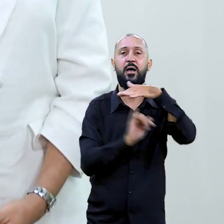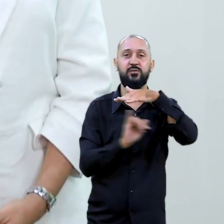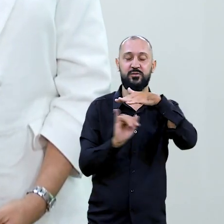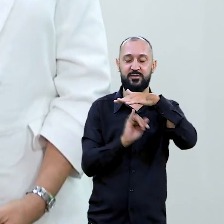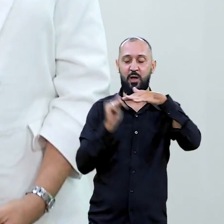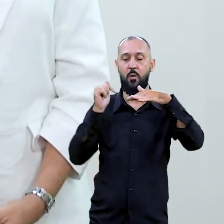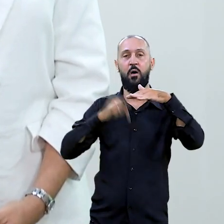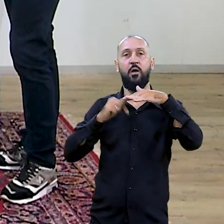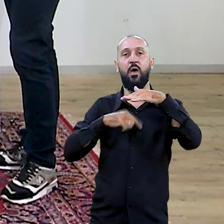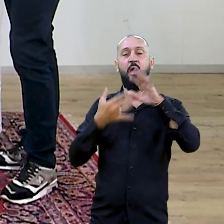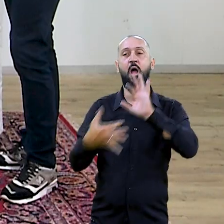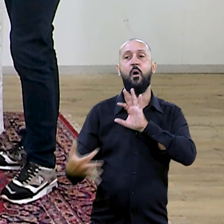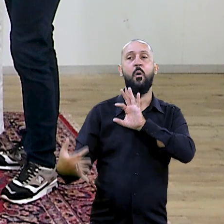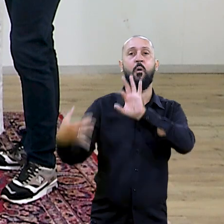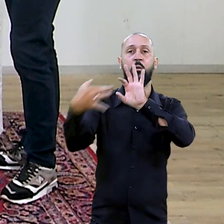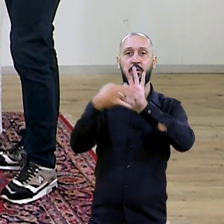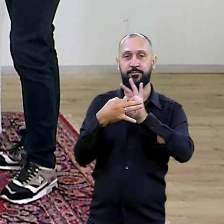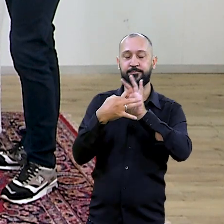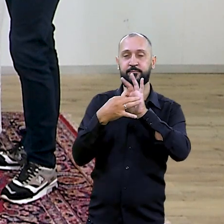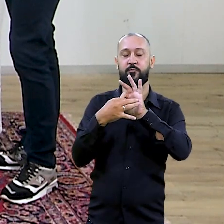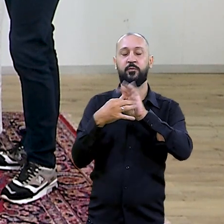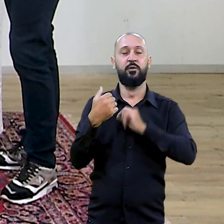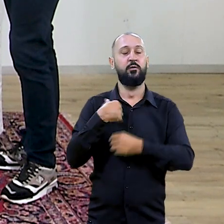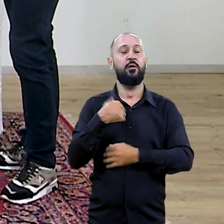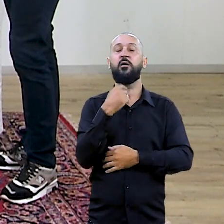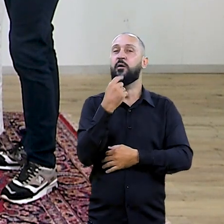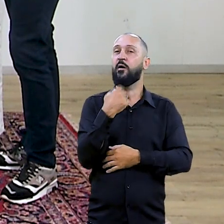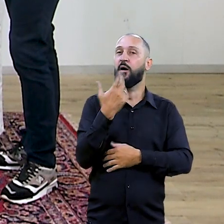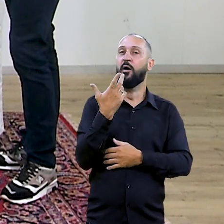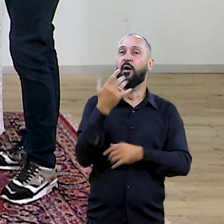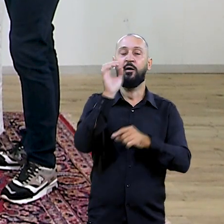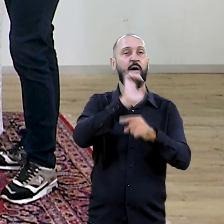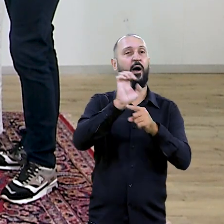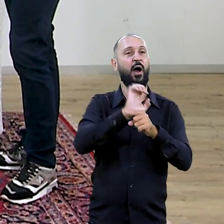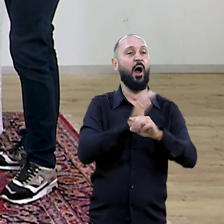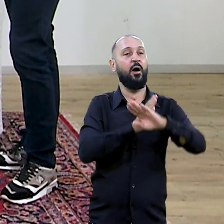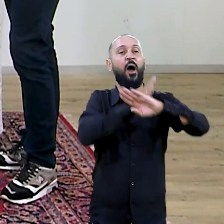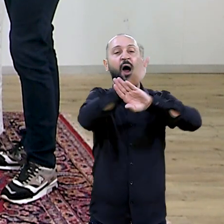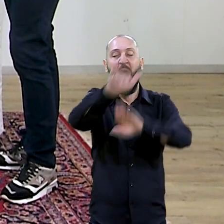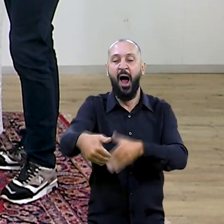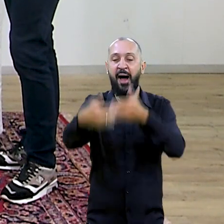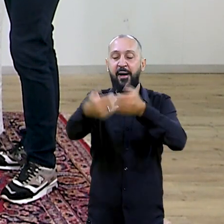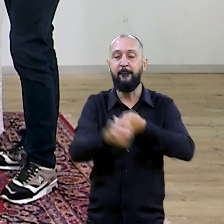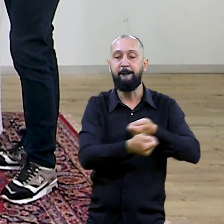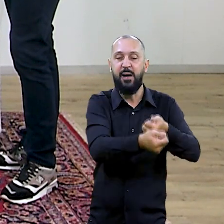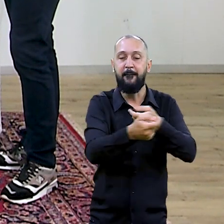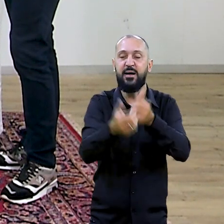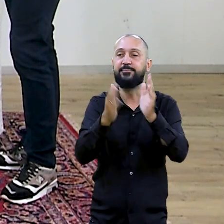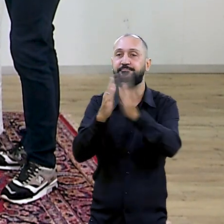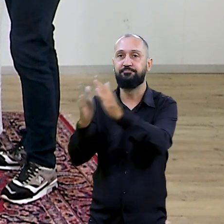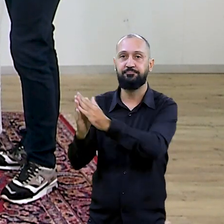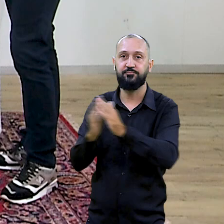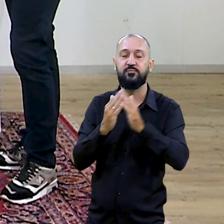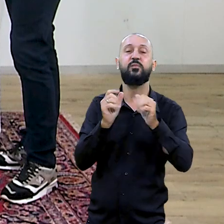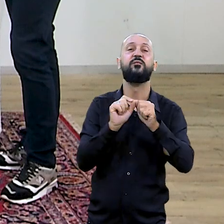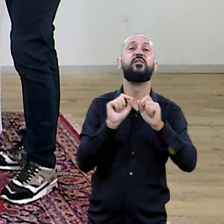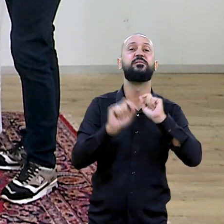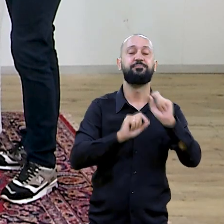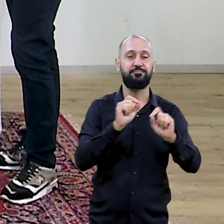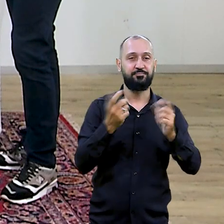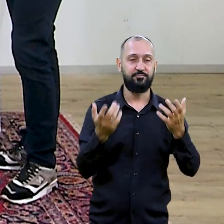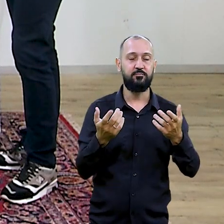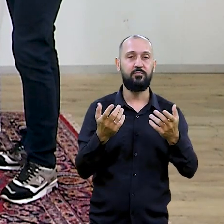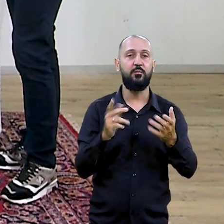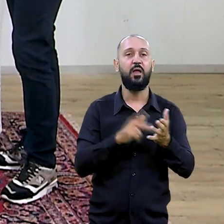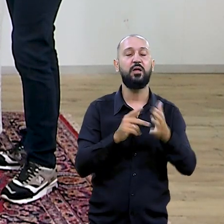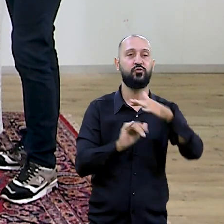triagem, a distribuição para eles. Porque a entidade, nesse caso, ela acaba sendo o elo de ligação. Nós não conseguimos, como Estado, né, chegar